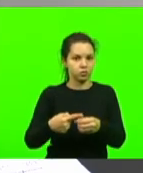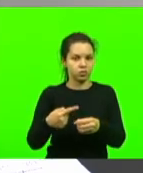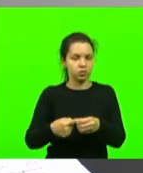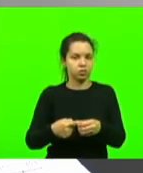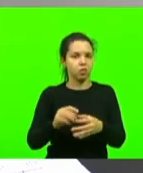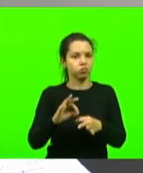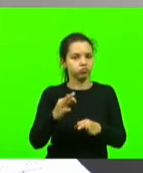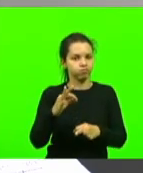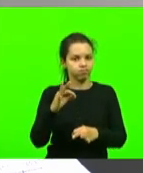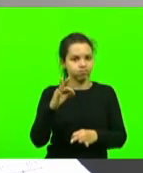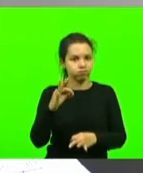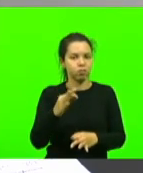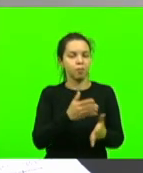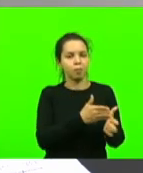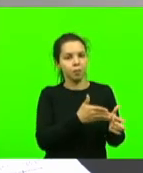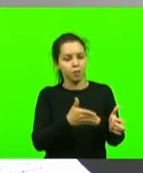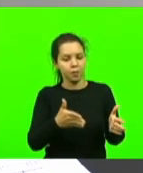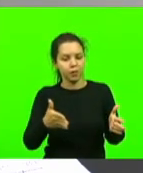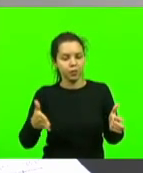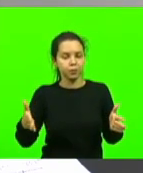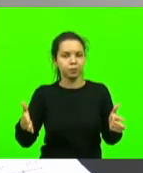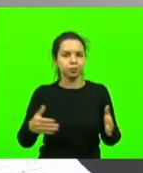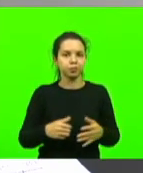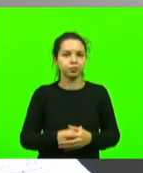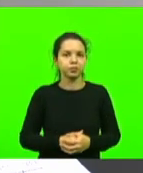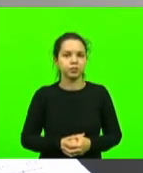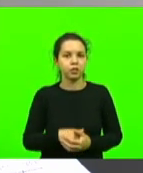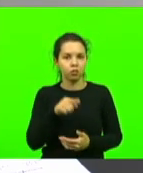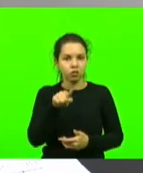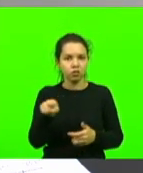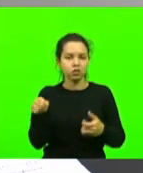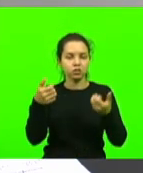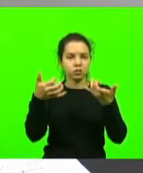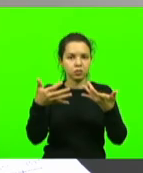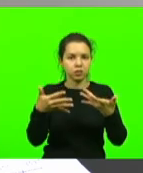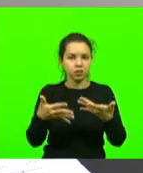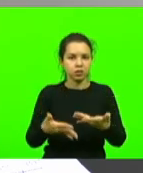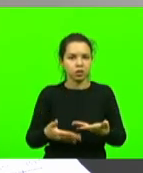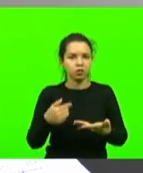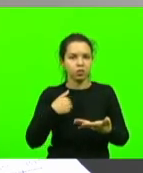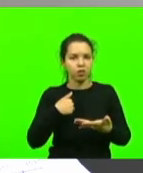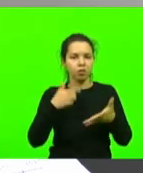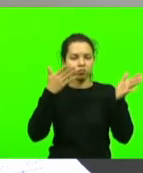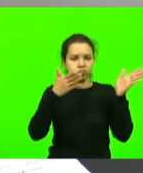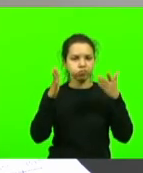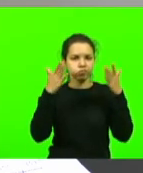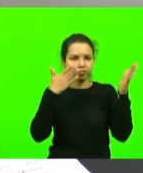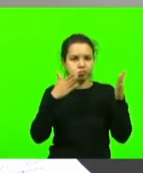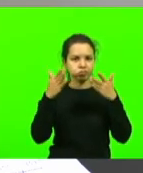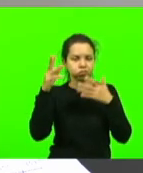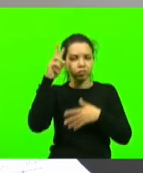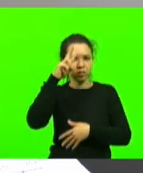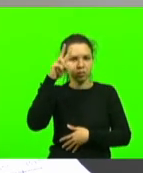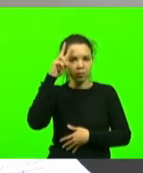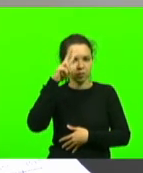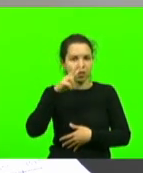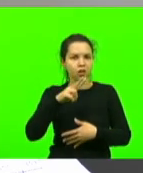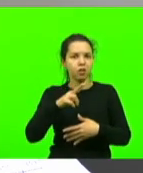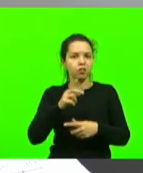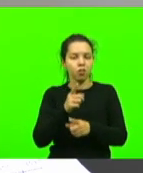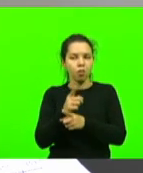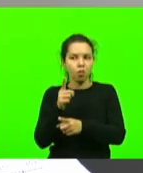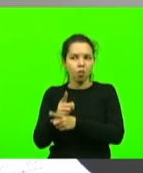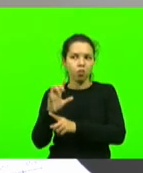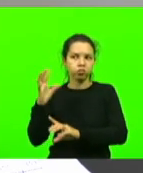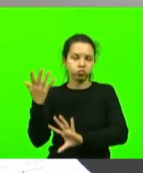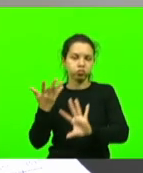data e enquanto vocês iam falando M passando um filme de tantas situações que a gente encontra no serviço